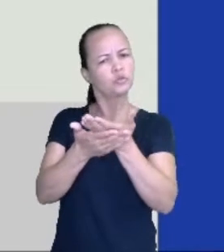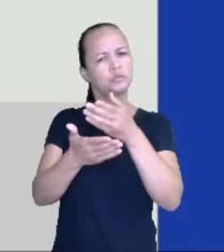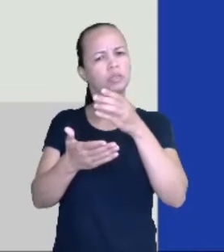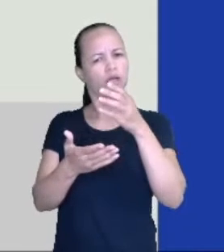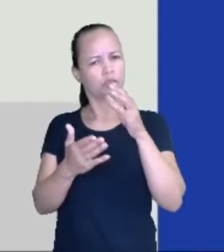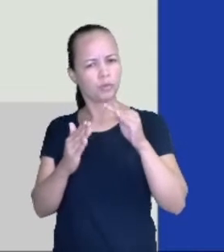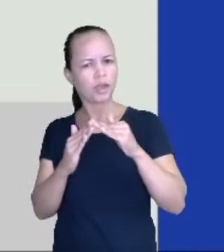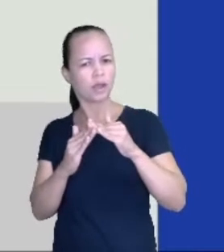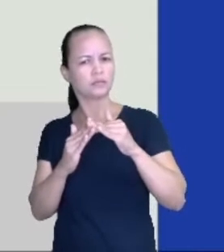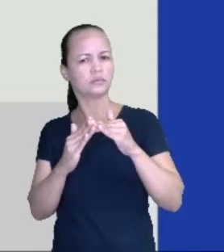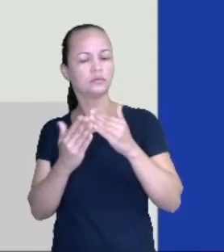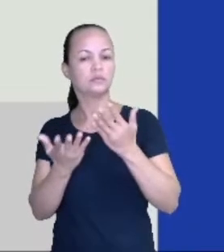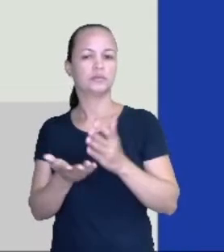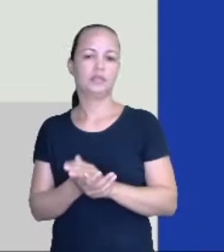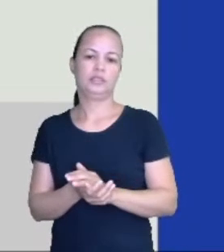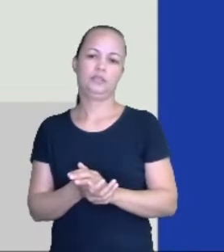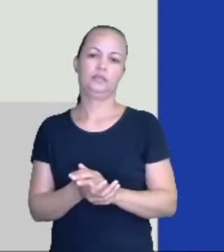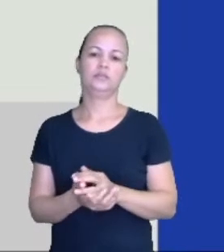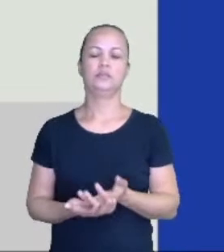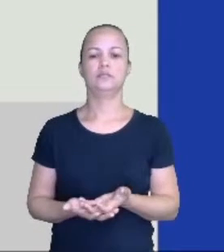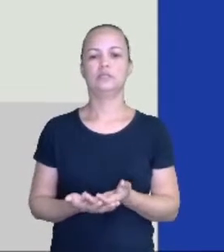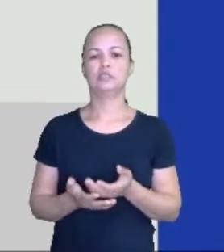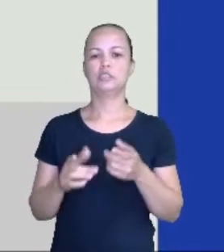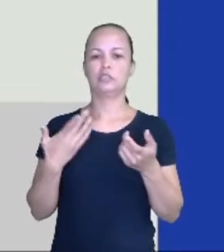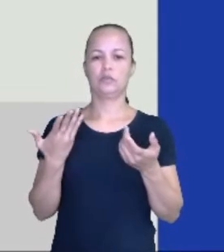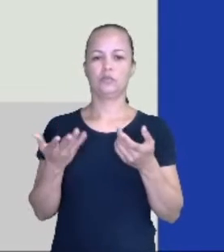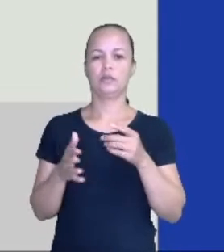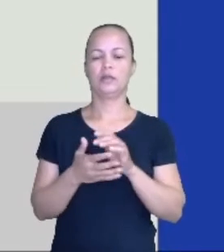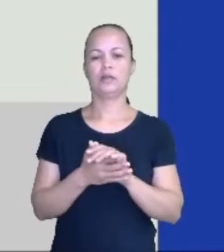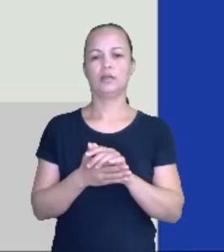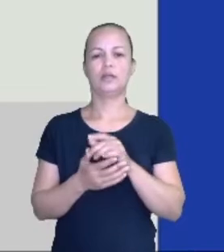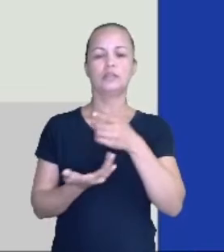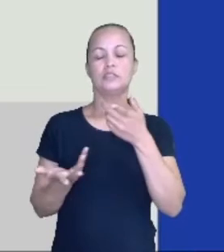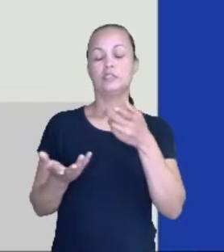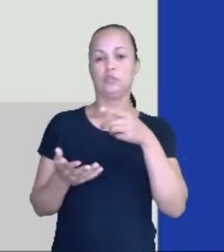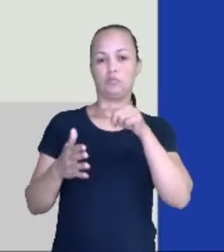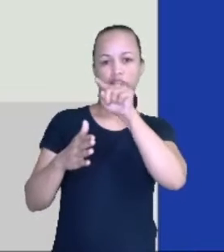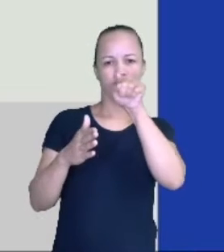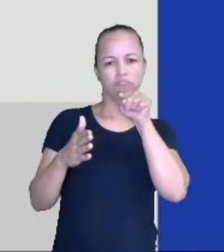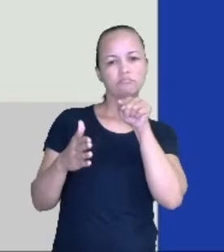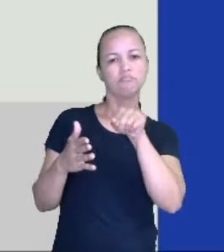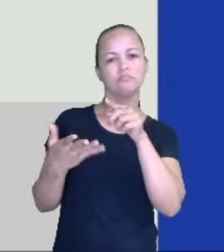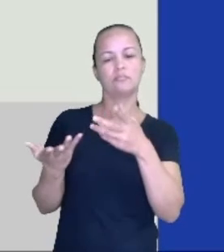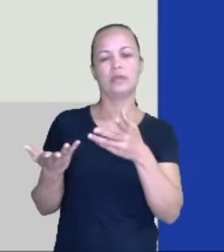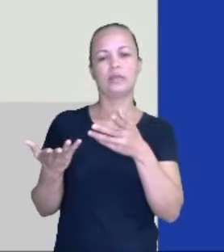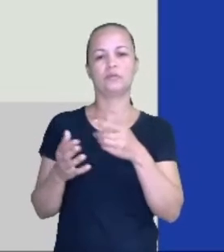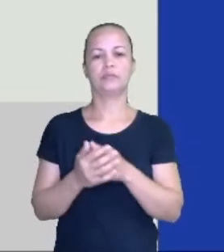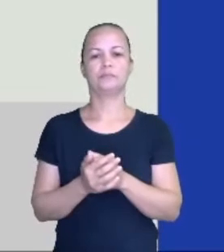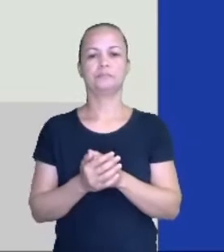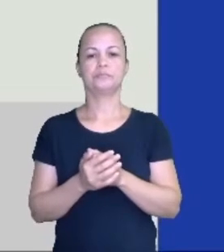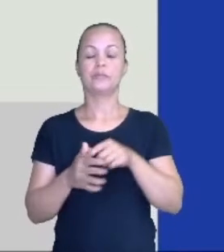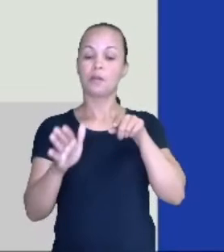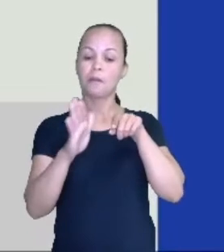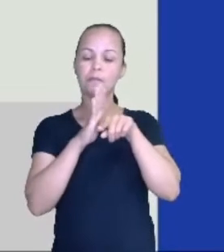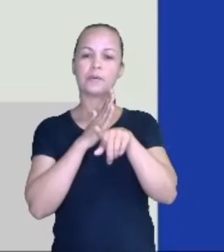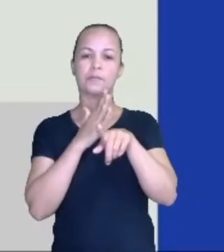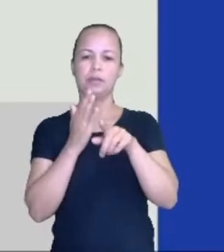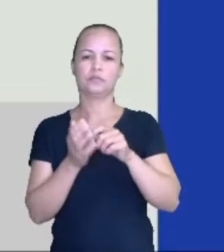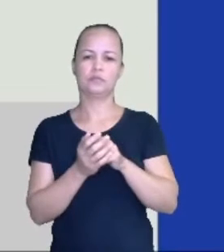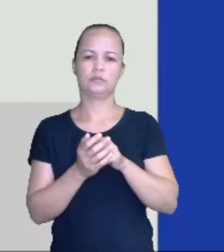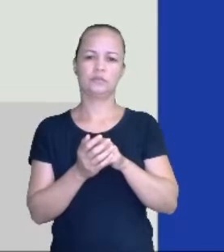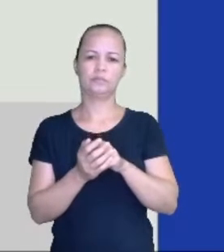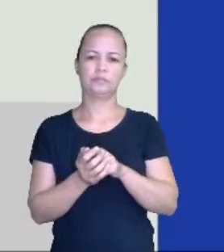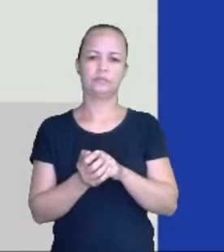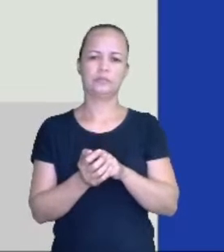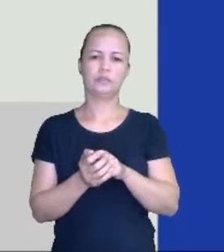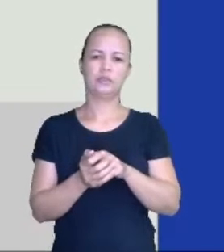em casa? Não, se eu ler sem entonar, vai dar a impressão que eu estou afirmando que você não está estudando muito em casa. Mas é uma pergunta. Você